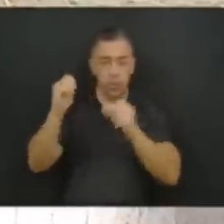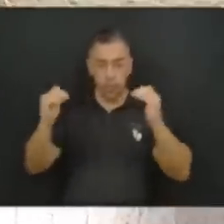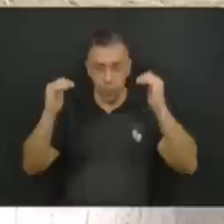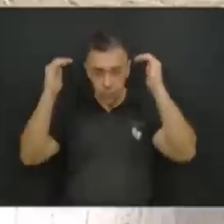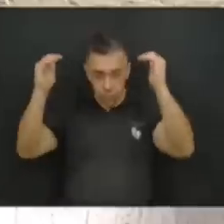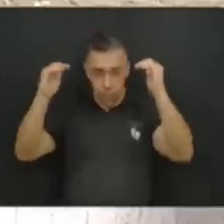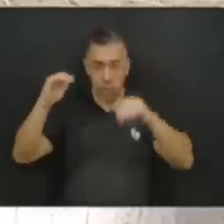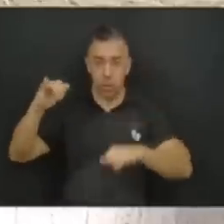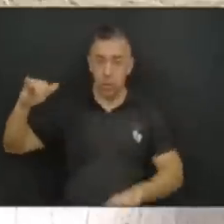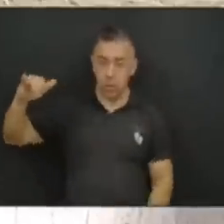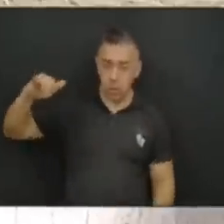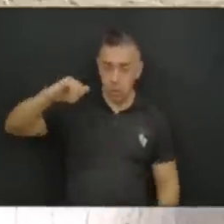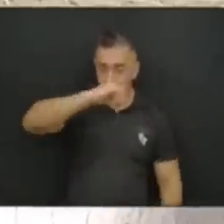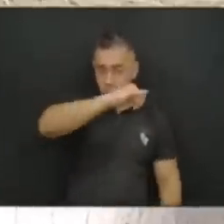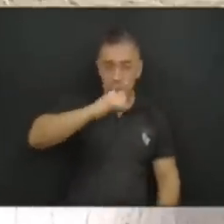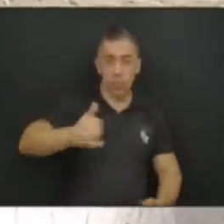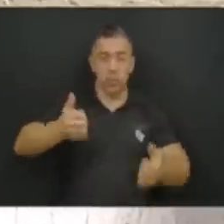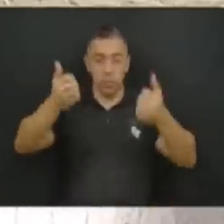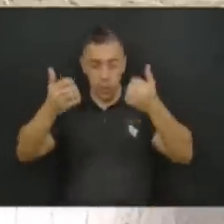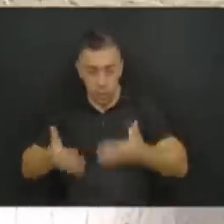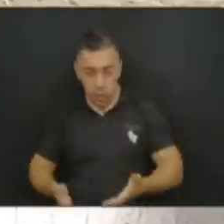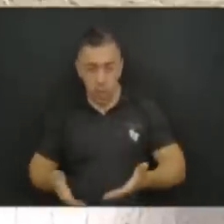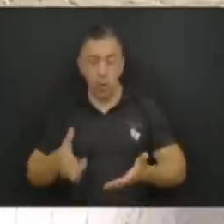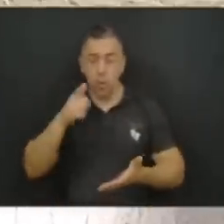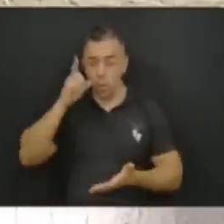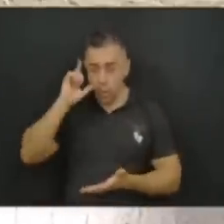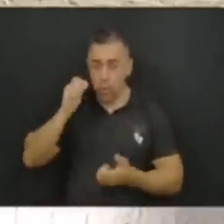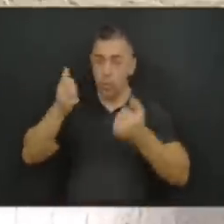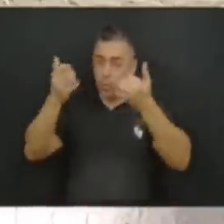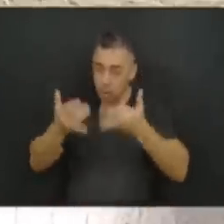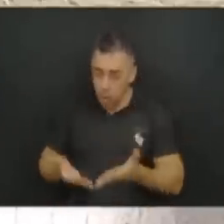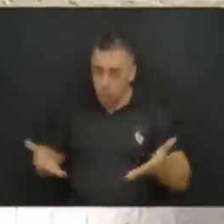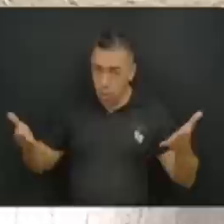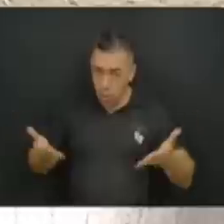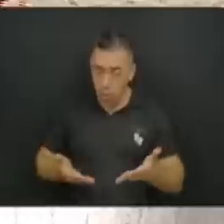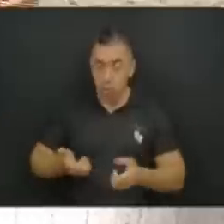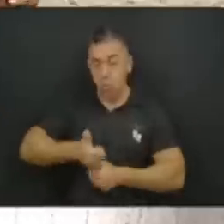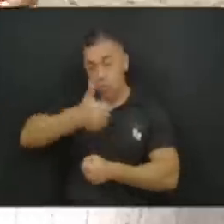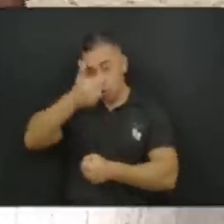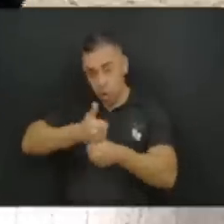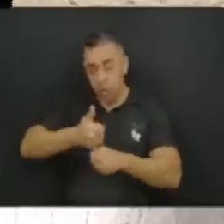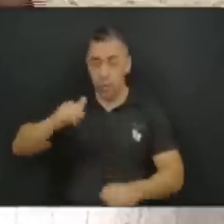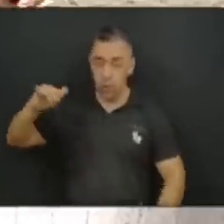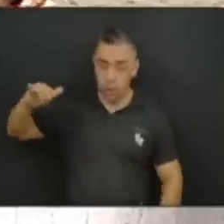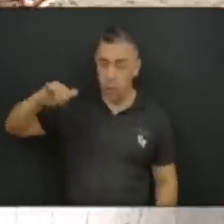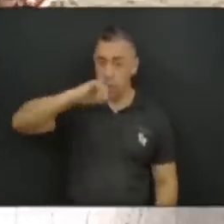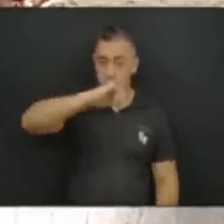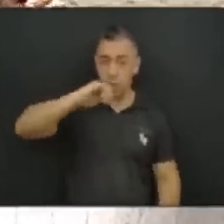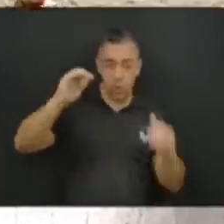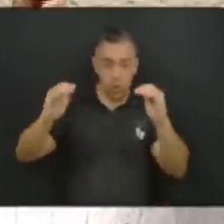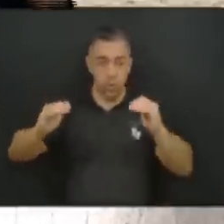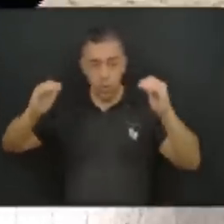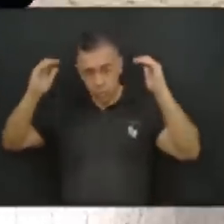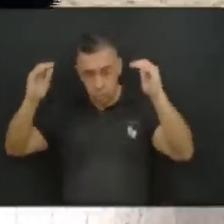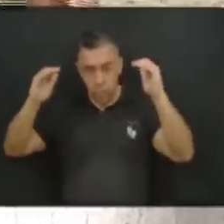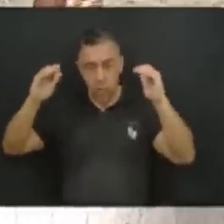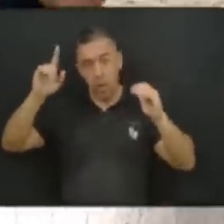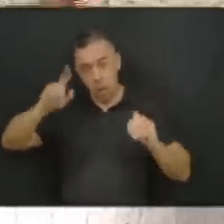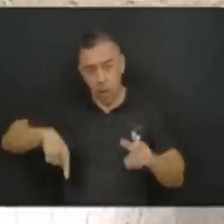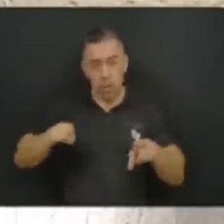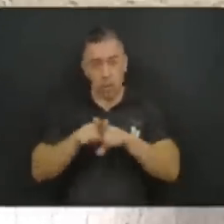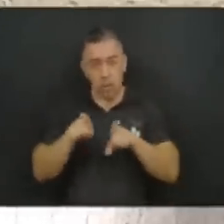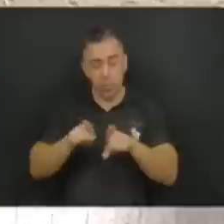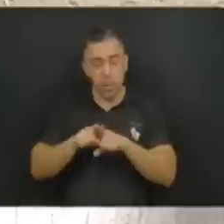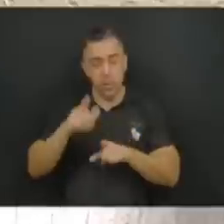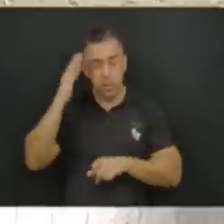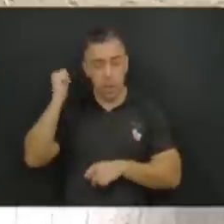falei acabei de falar com o senhor falei ontem vou falar hoje incomodando de o navio ele é o Comandante Supremo da aeronave e das